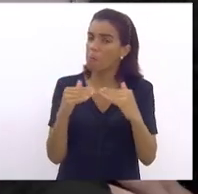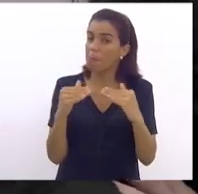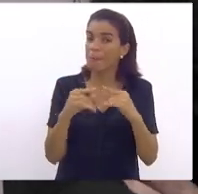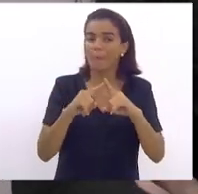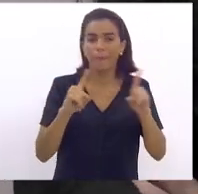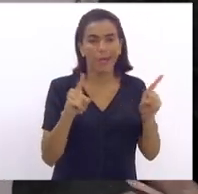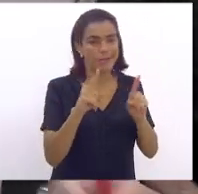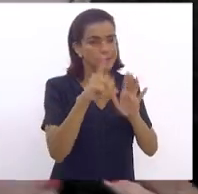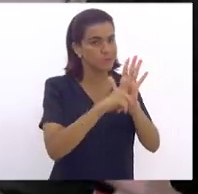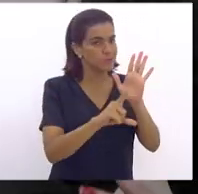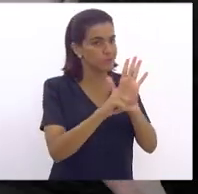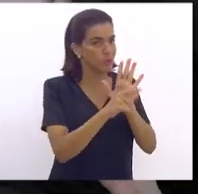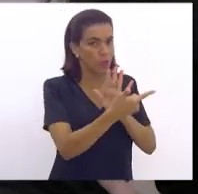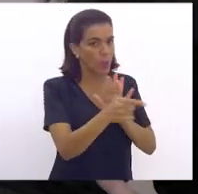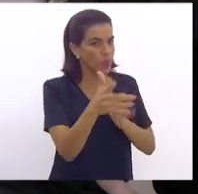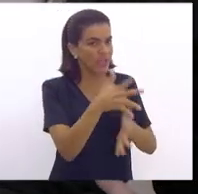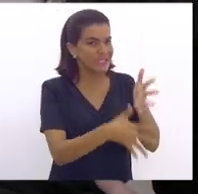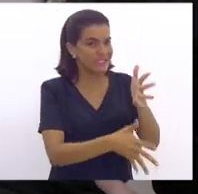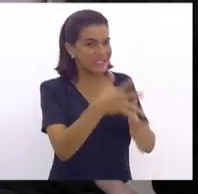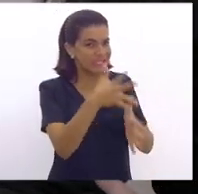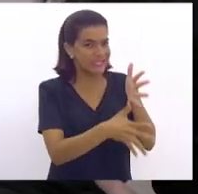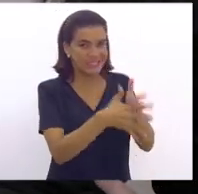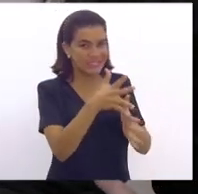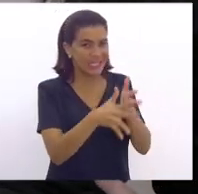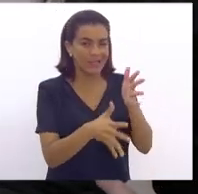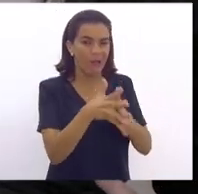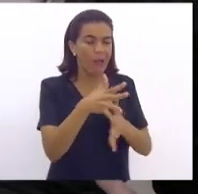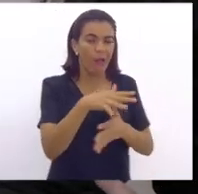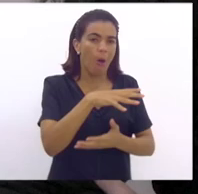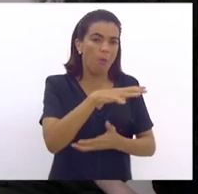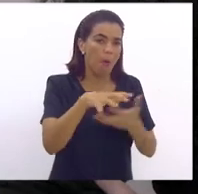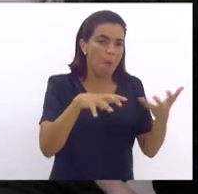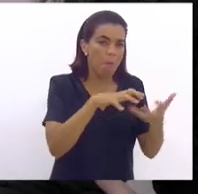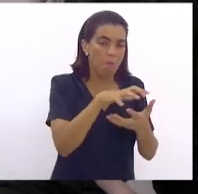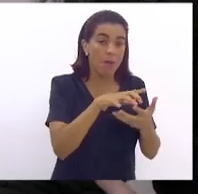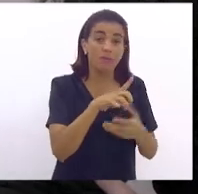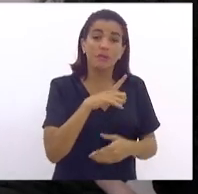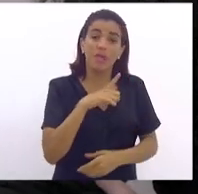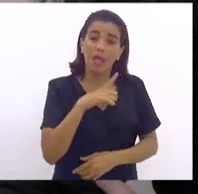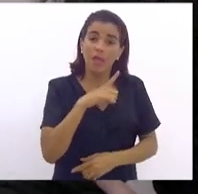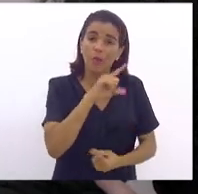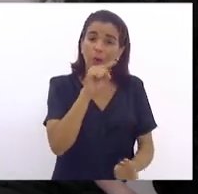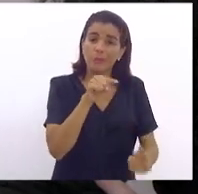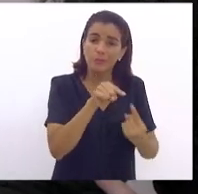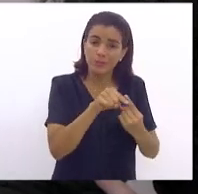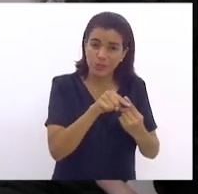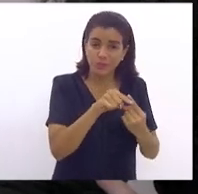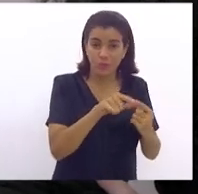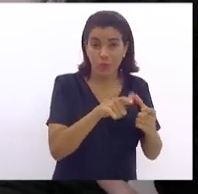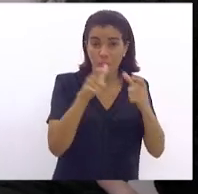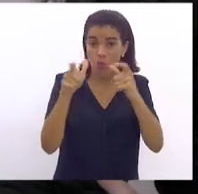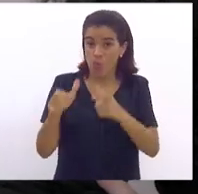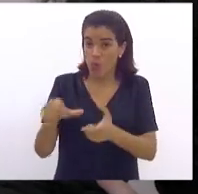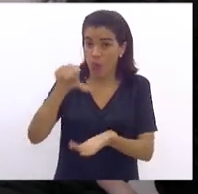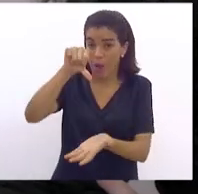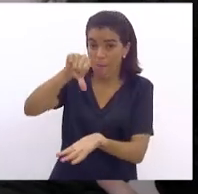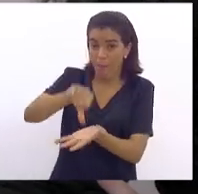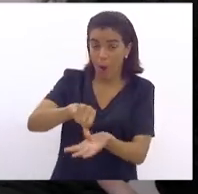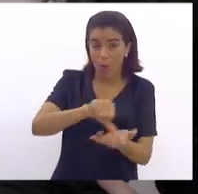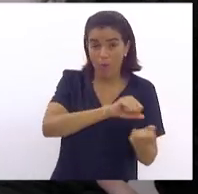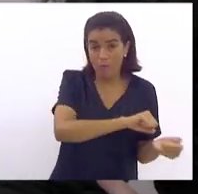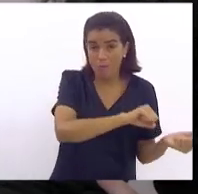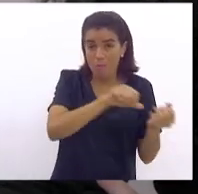Mas o projeto não causa nenhum tipo de embaraço nem de confusão. Ele tem uma destinação estabelecida, uma